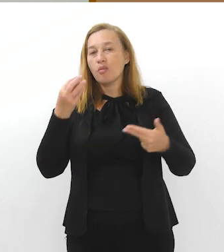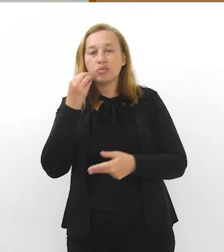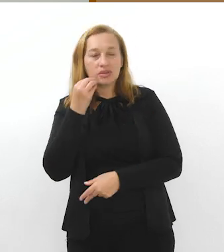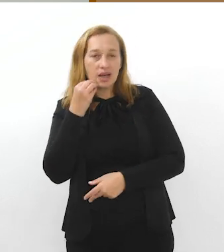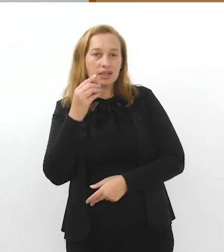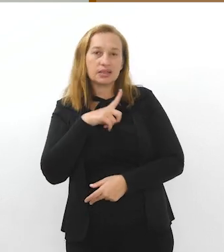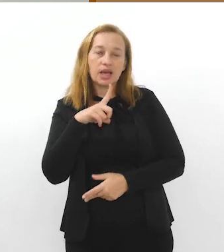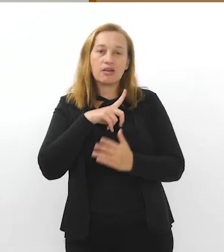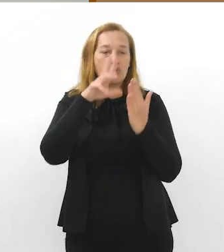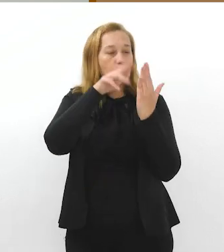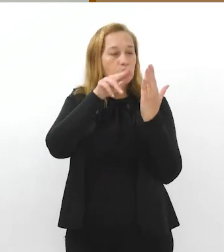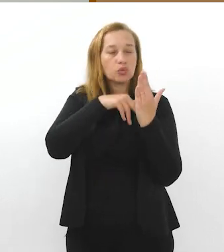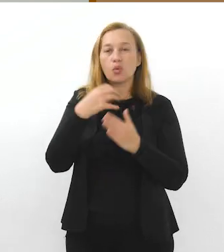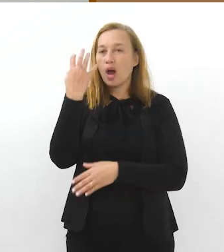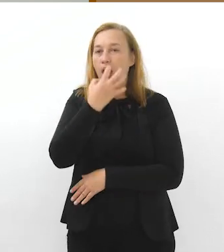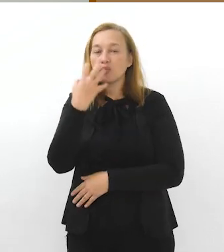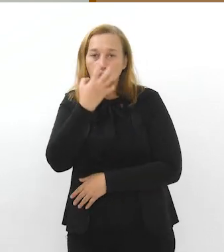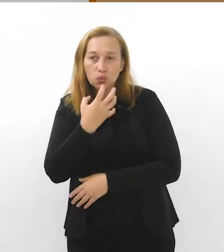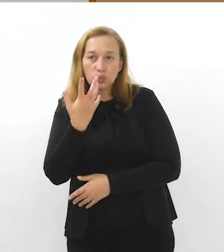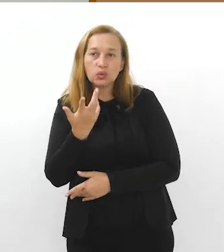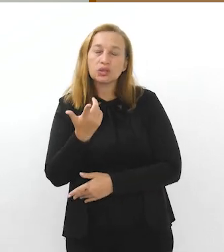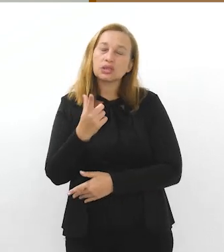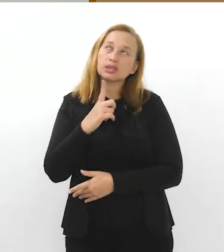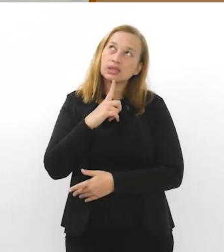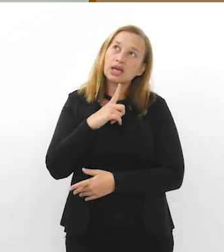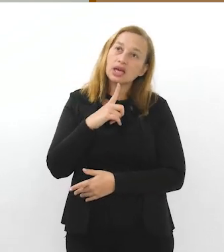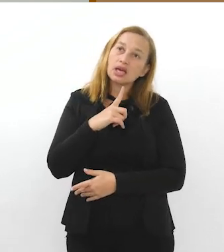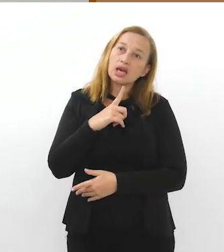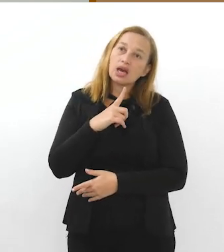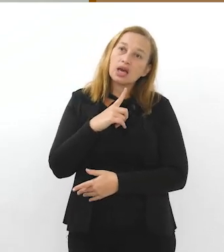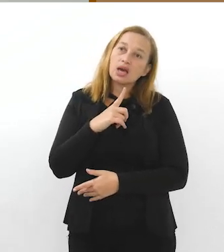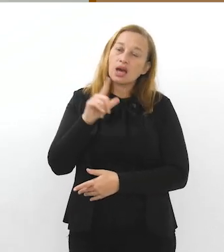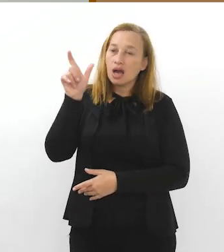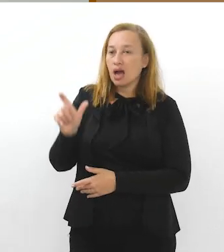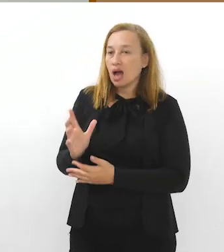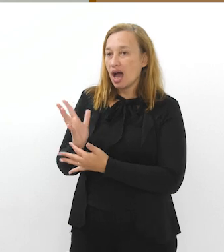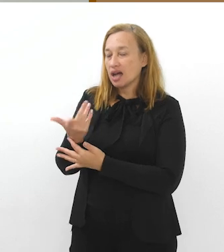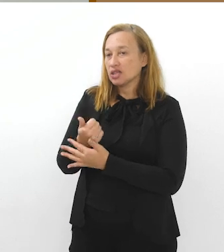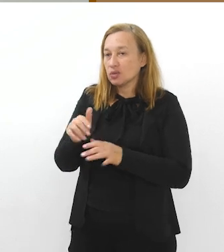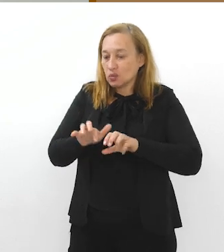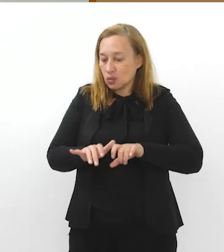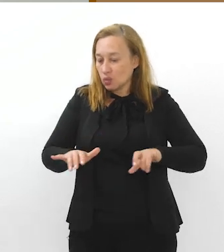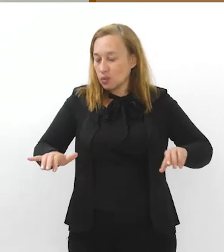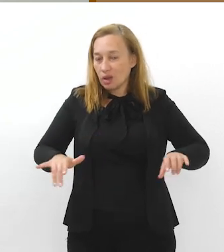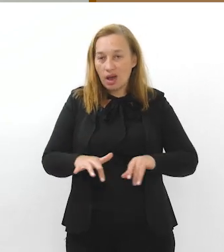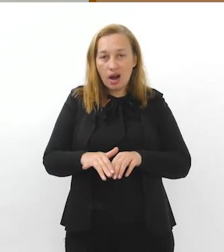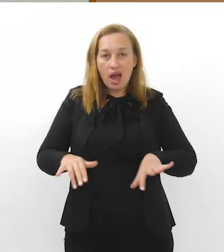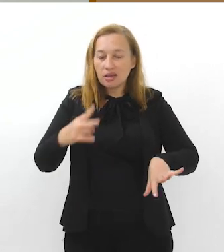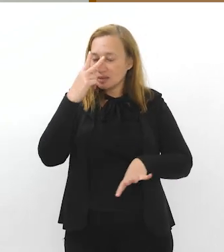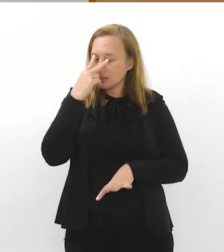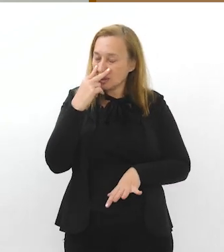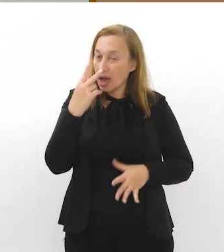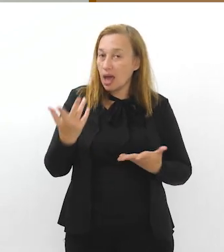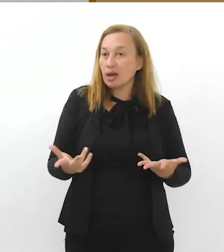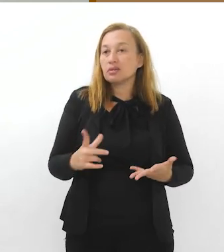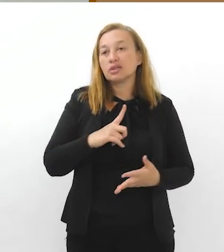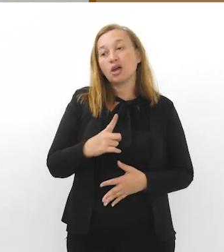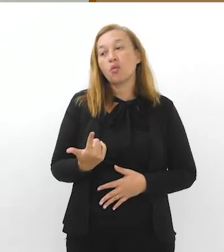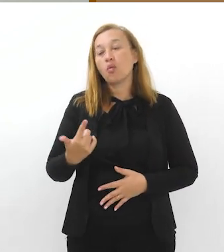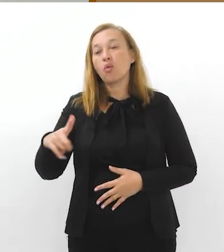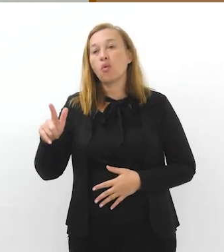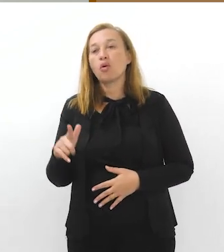muitas oportunidades, né? Além da pintura, a música. Eu tenho artistas que tocam teclado com os pés. Eu